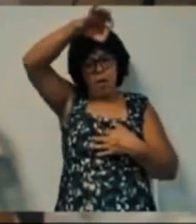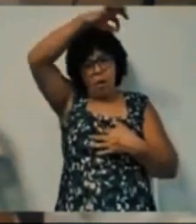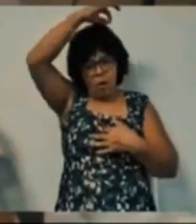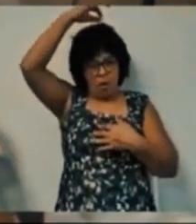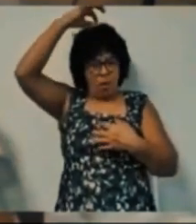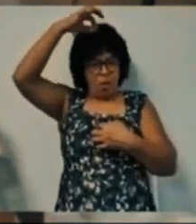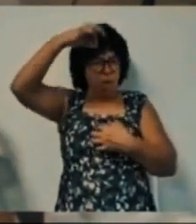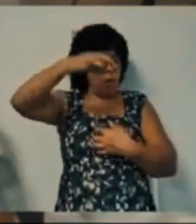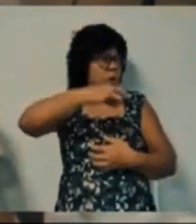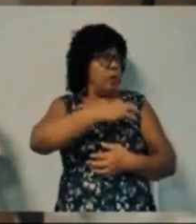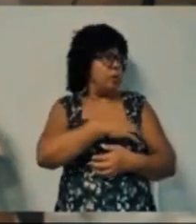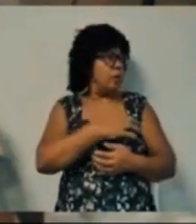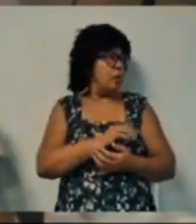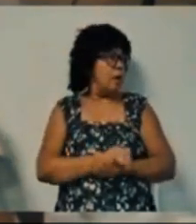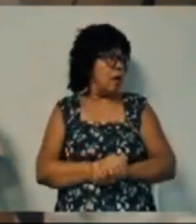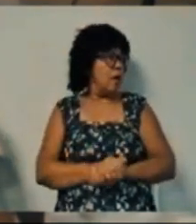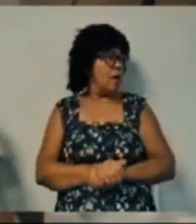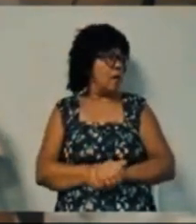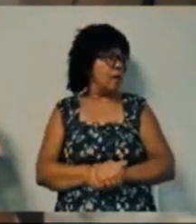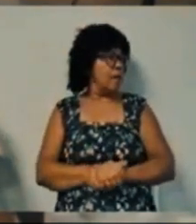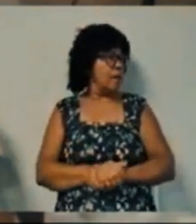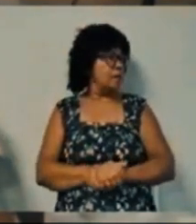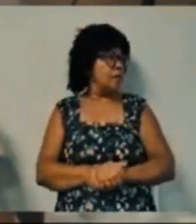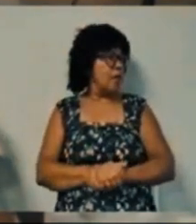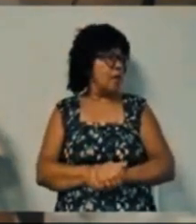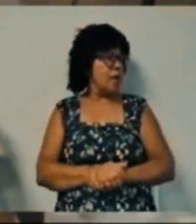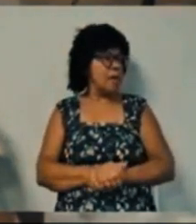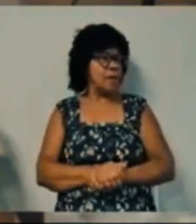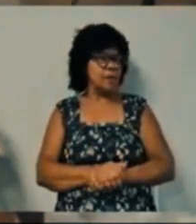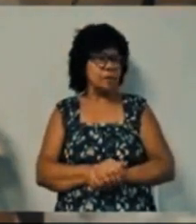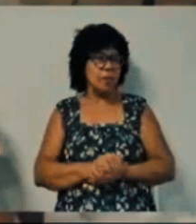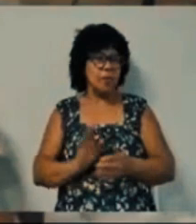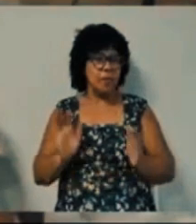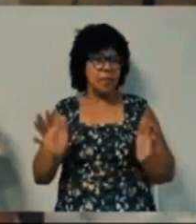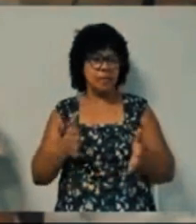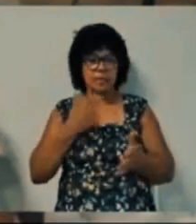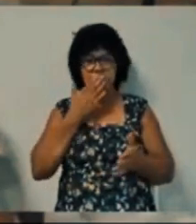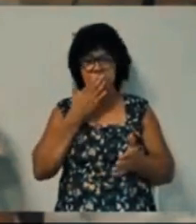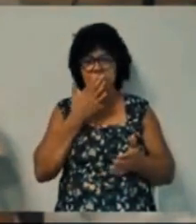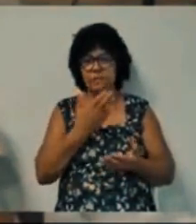Com a permissão do pastor Levi, eu quero convidar a igreja a estar de pé.